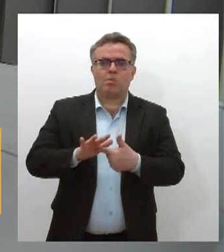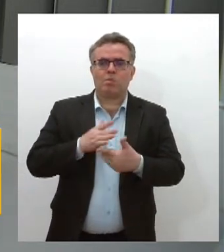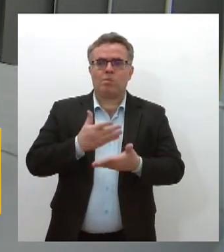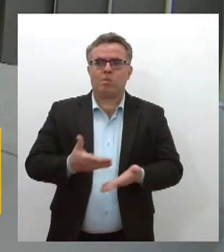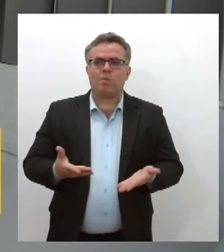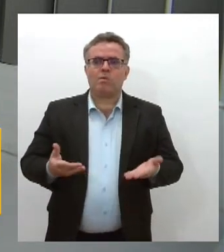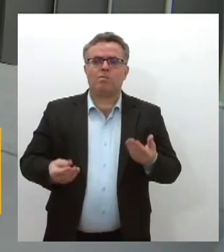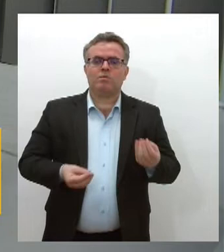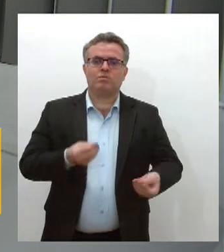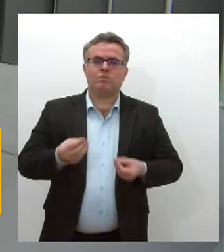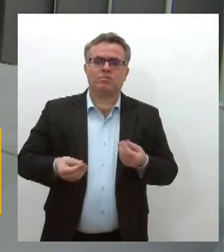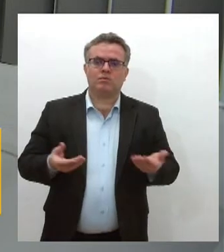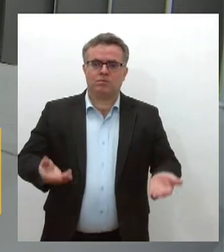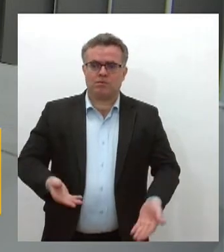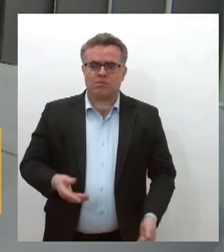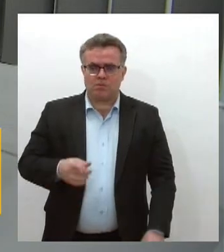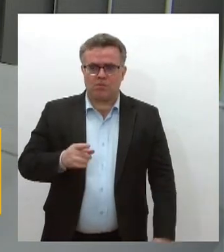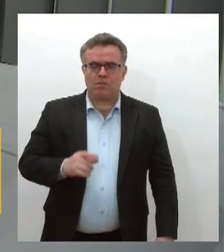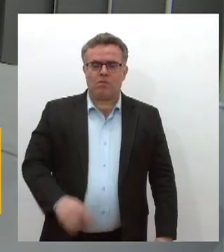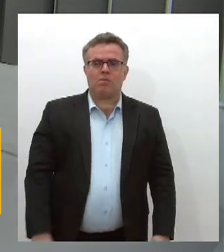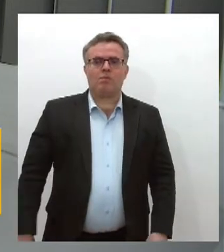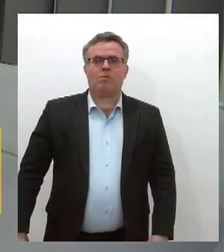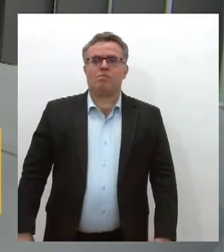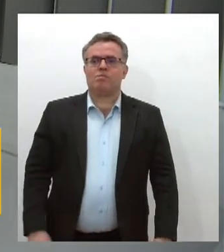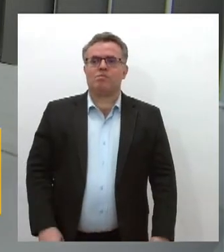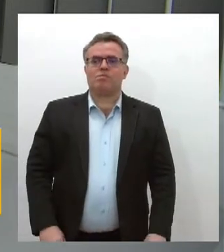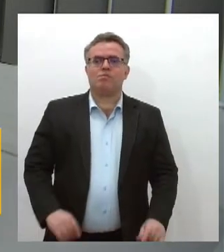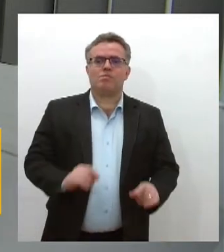nesse monitoramento agora? Então,